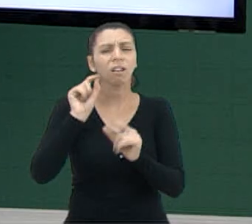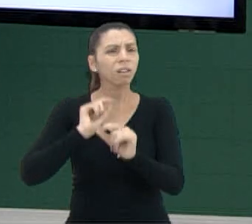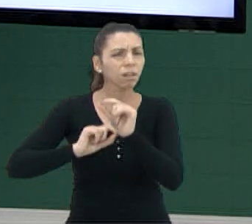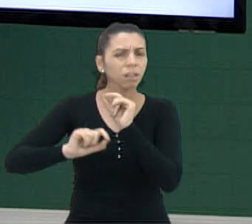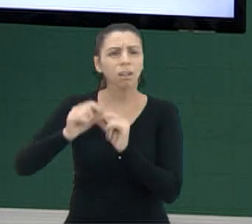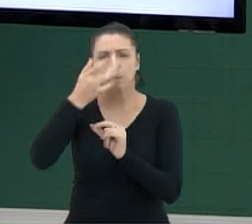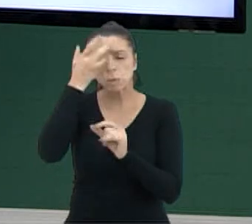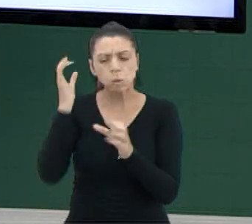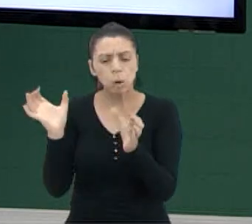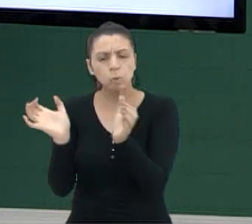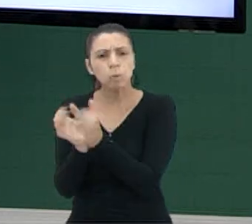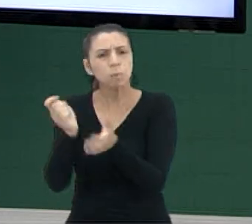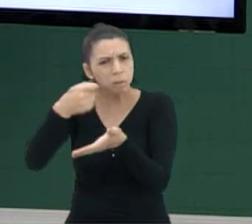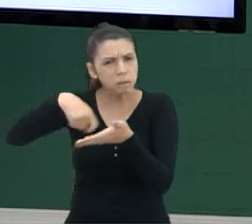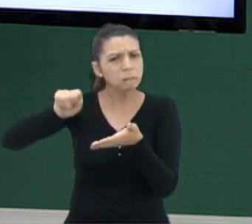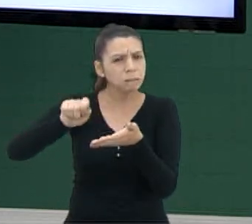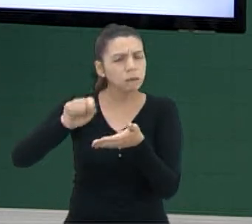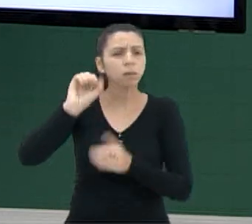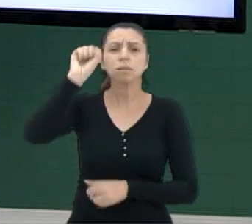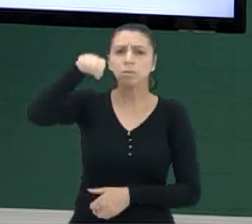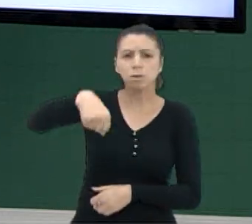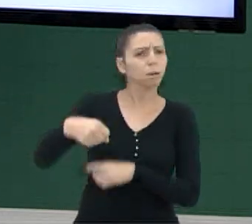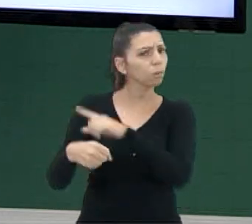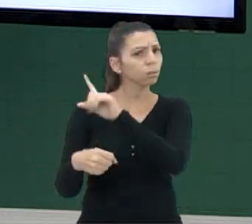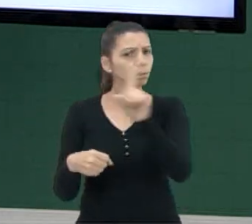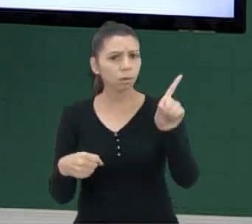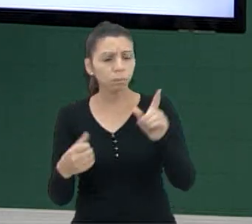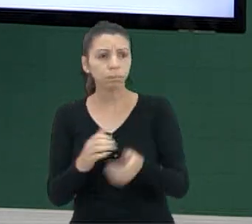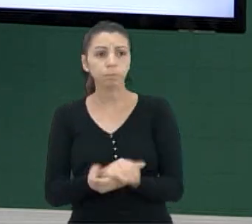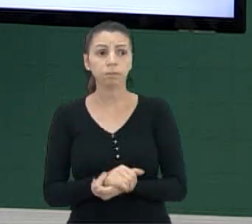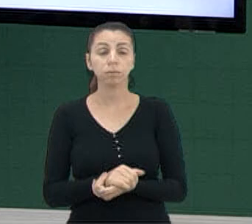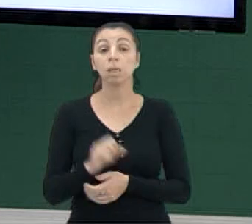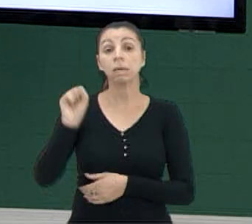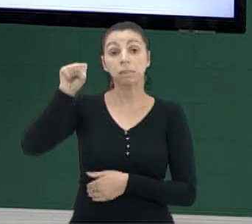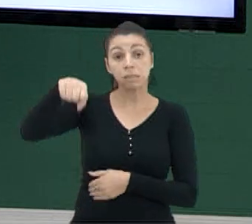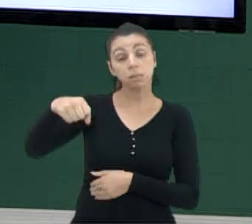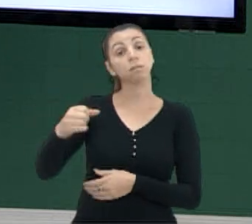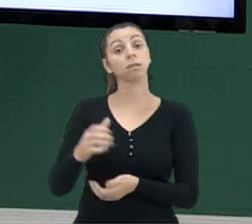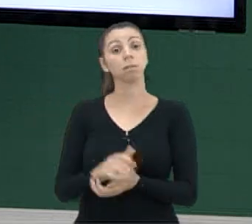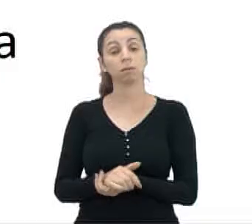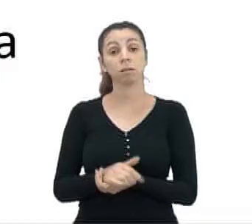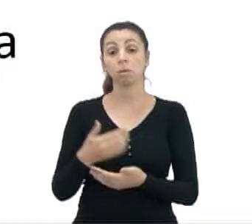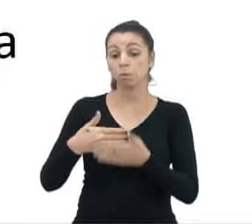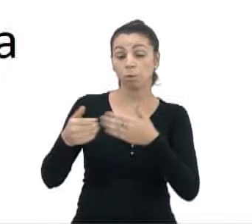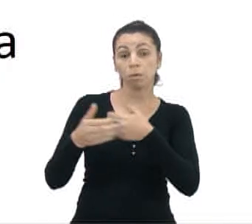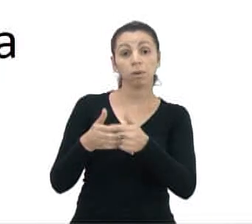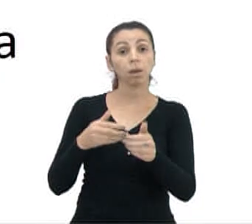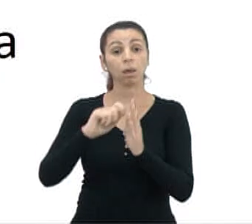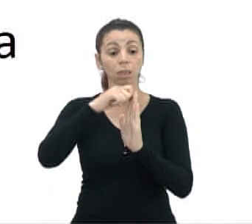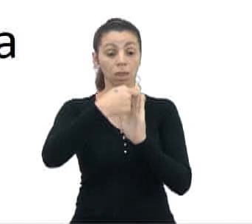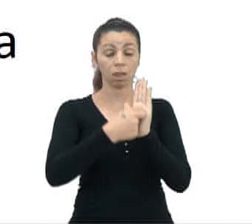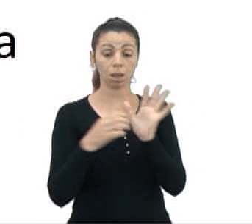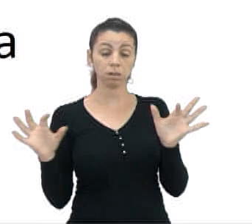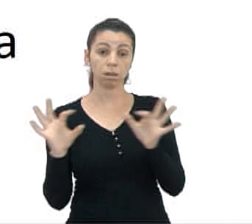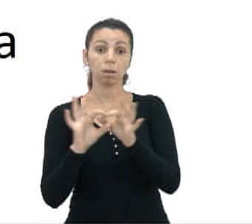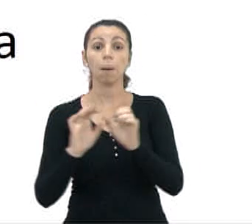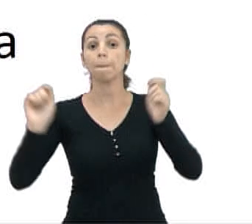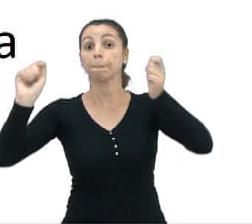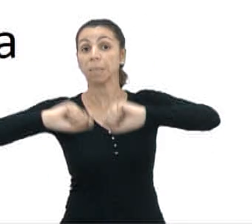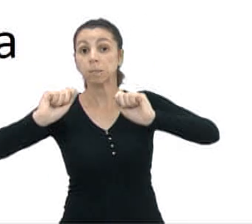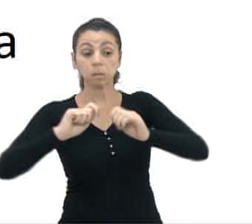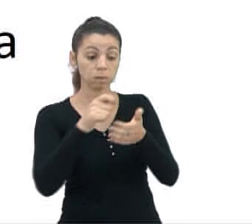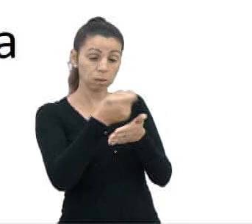Ele assina? Sim ou não, né? Sim, já que qualquer texto veiculado deve ser